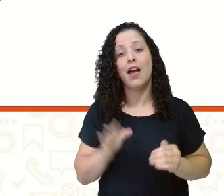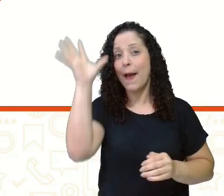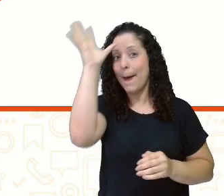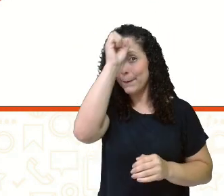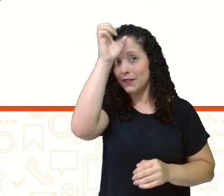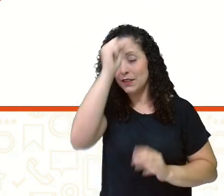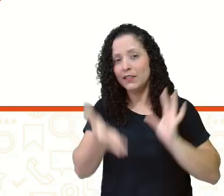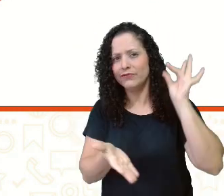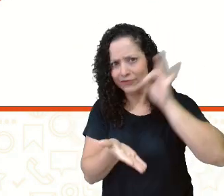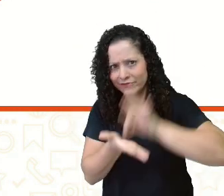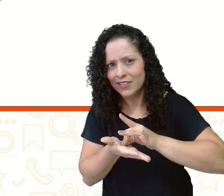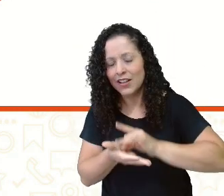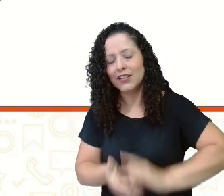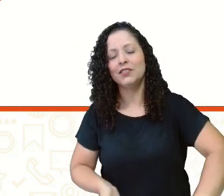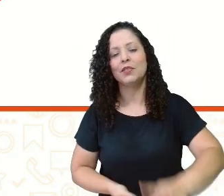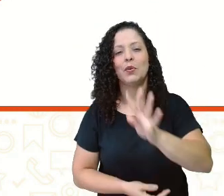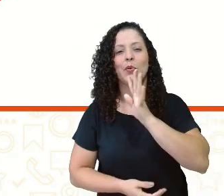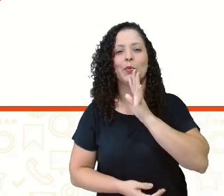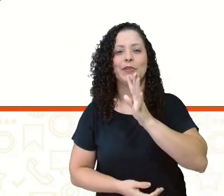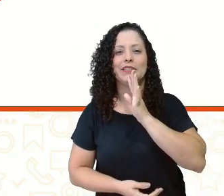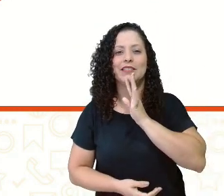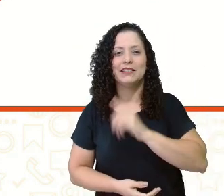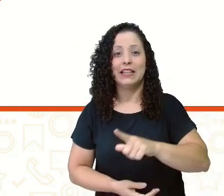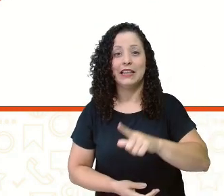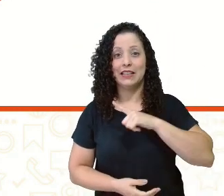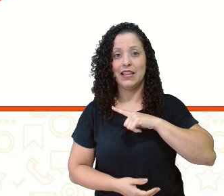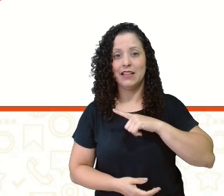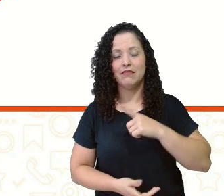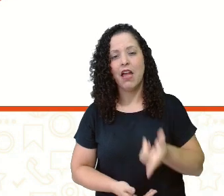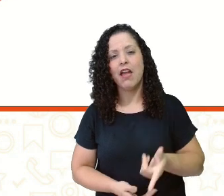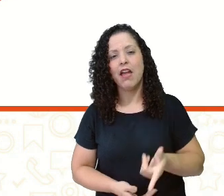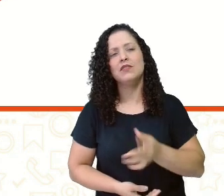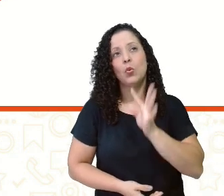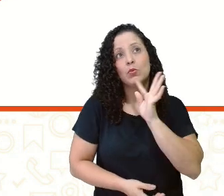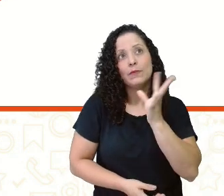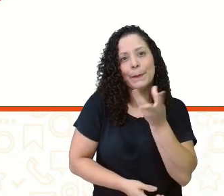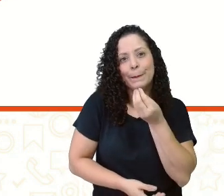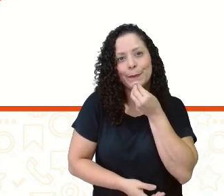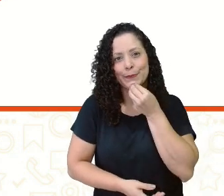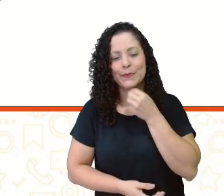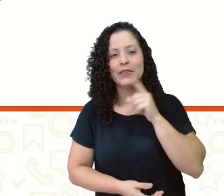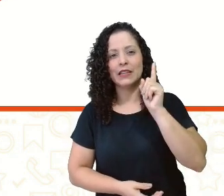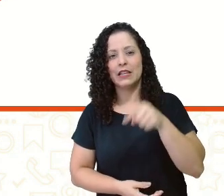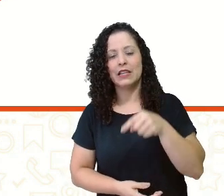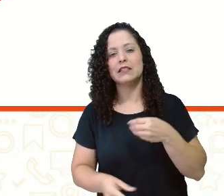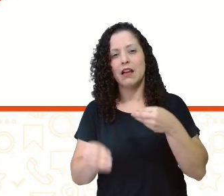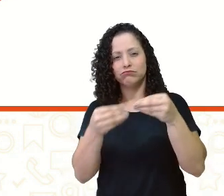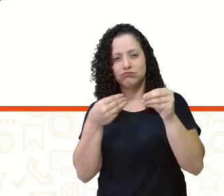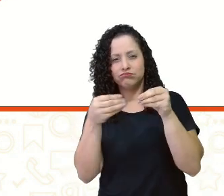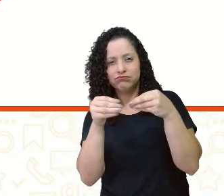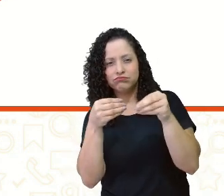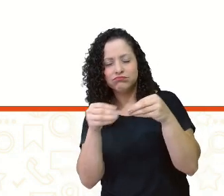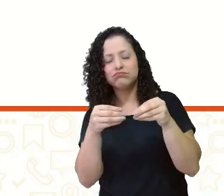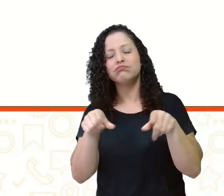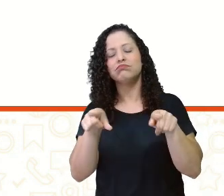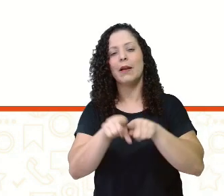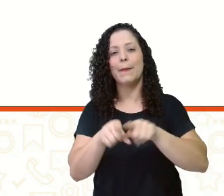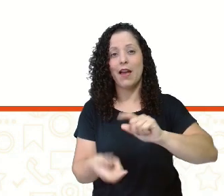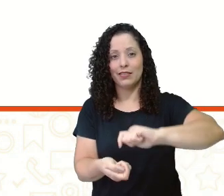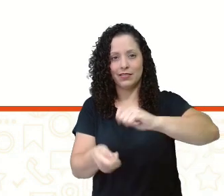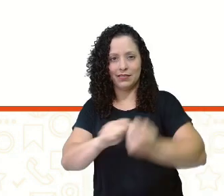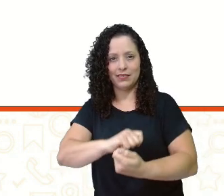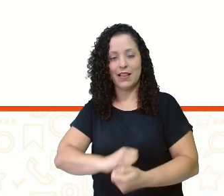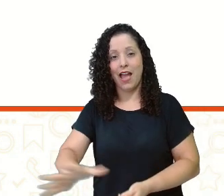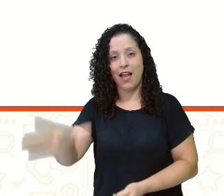da semana, né? Então, ele vai ter contato com essa informação, ele vai ter contato com esse material adaptado, que vai facilitar o seu